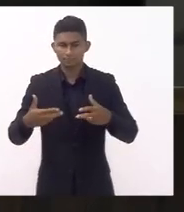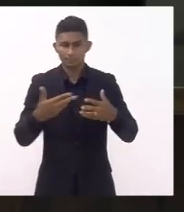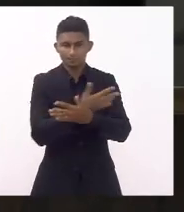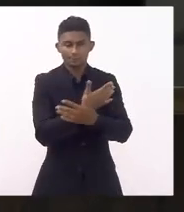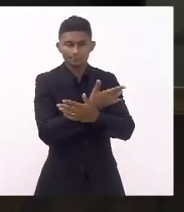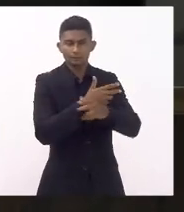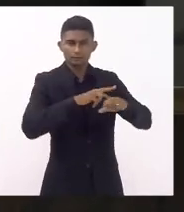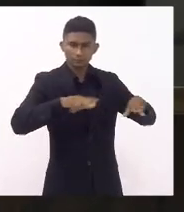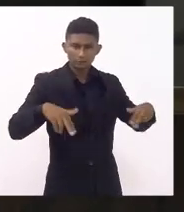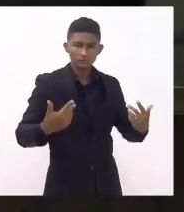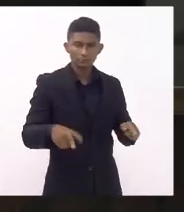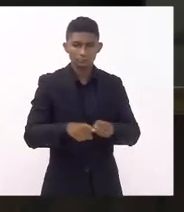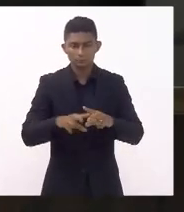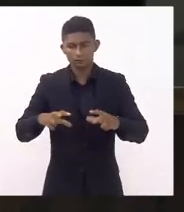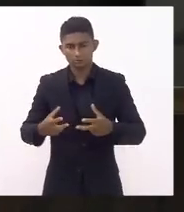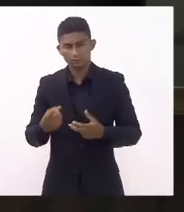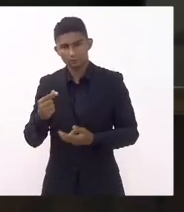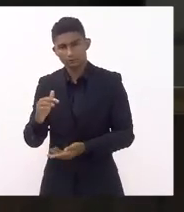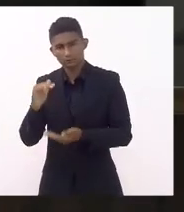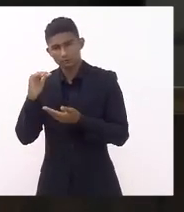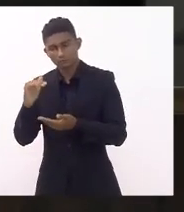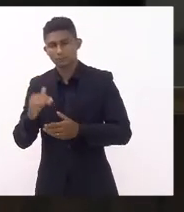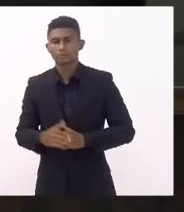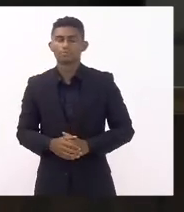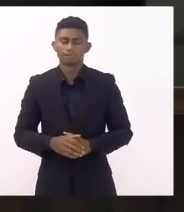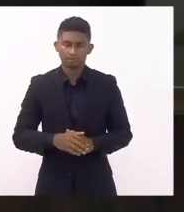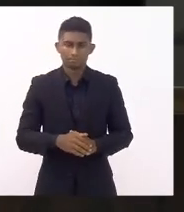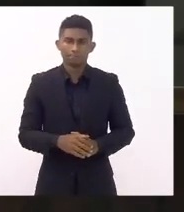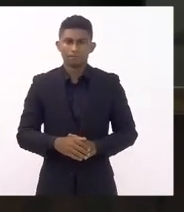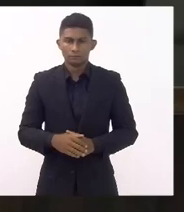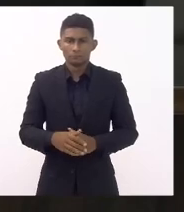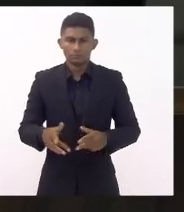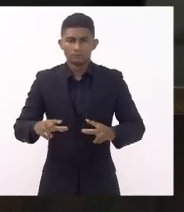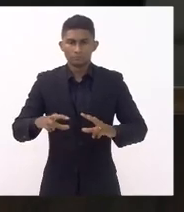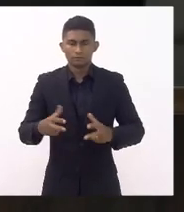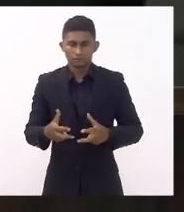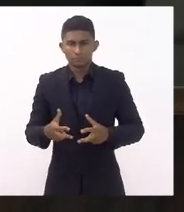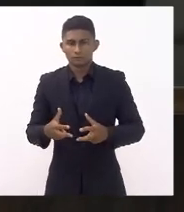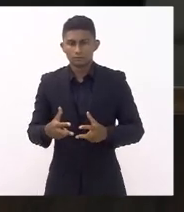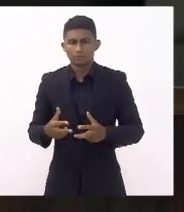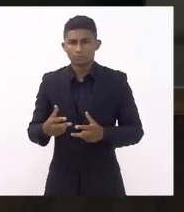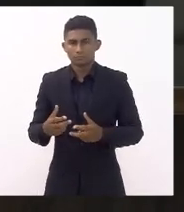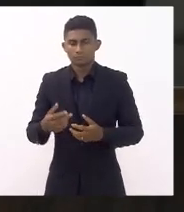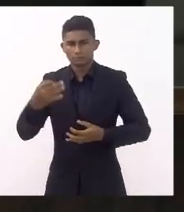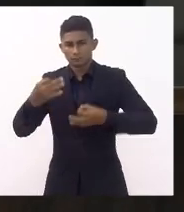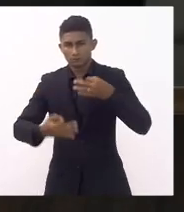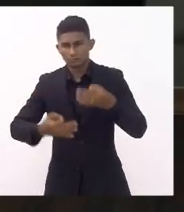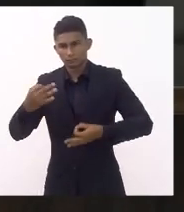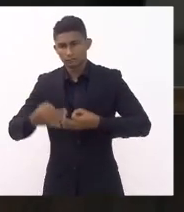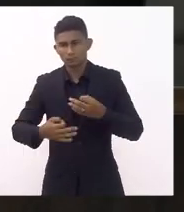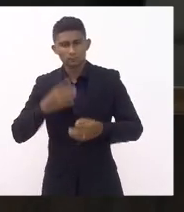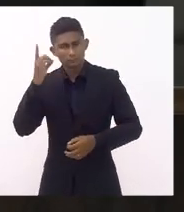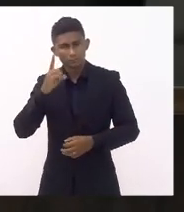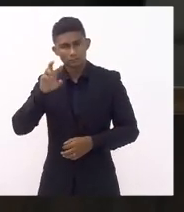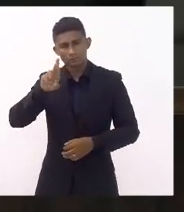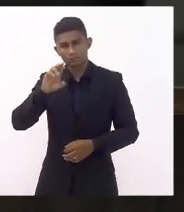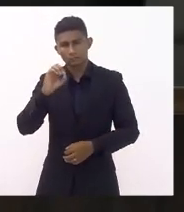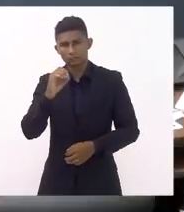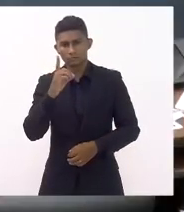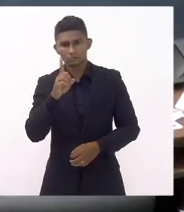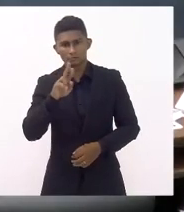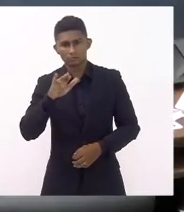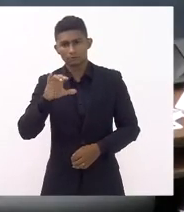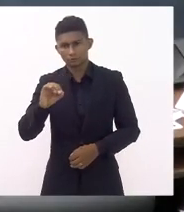de Orçamento. Para emitir o parecer pela Comissão de Constituição e Justiça, deputado Rodrigo Amorim.